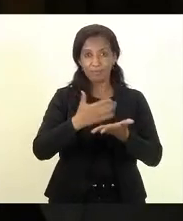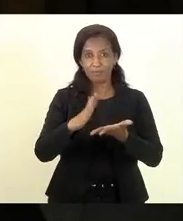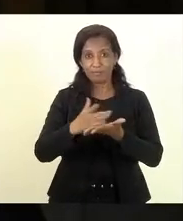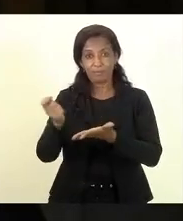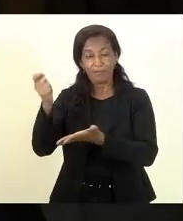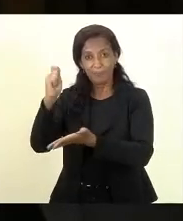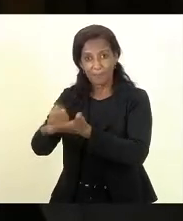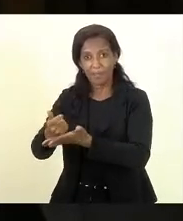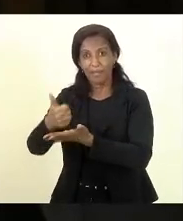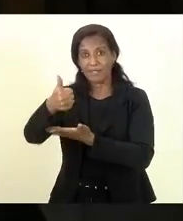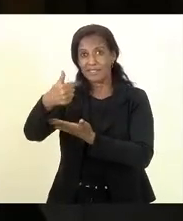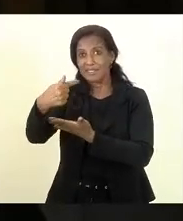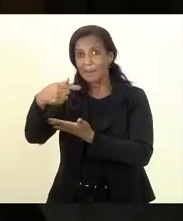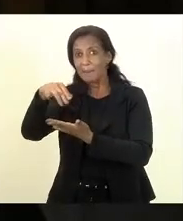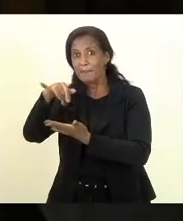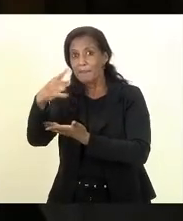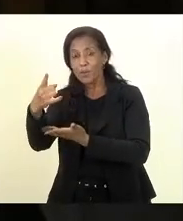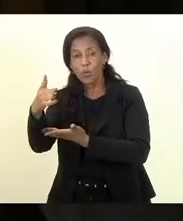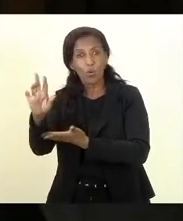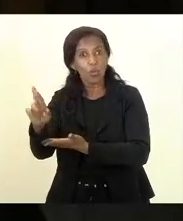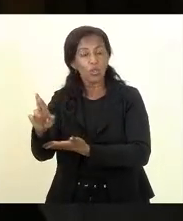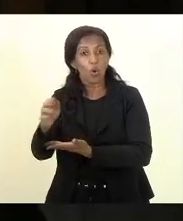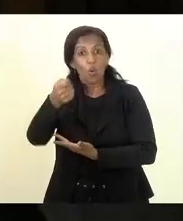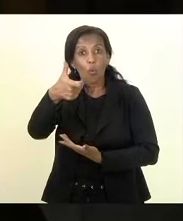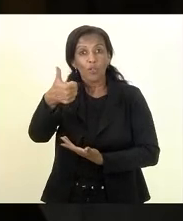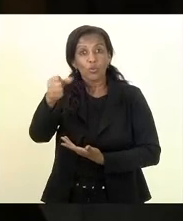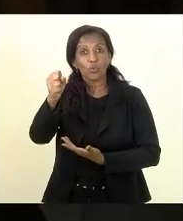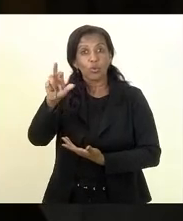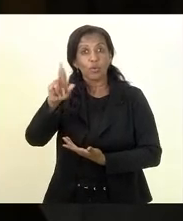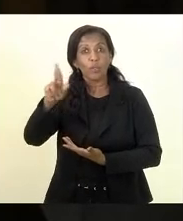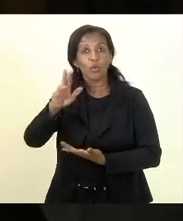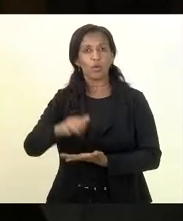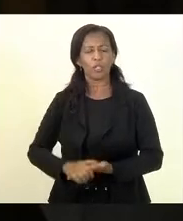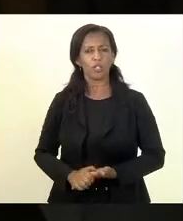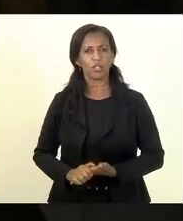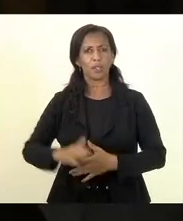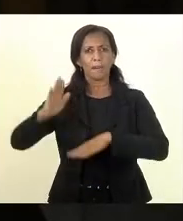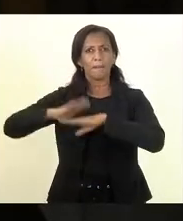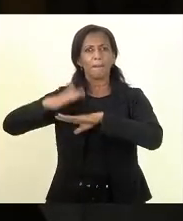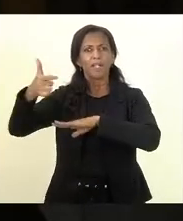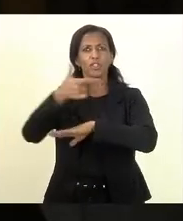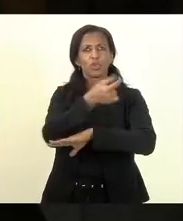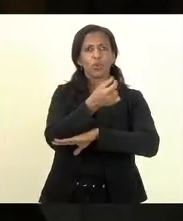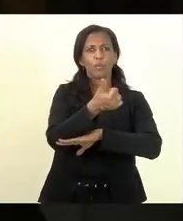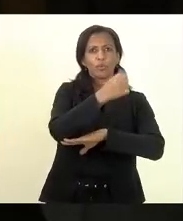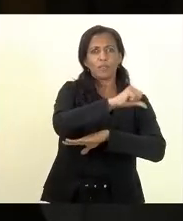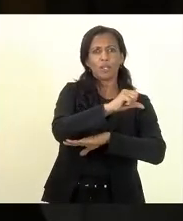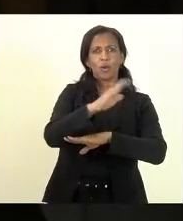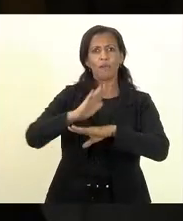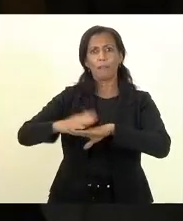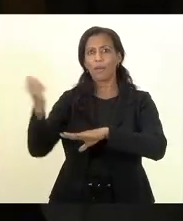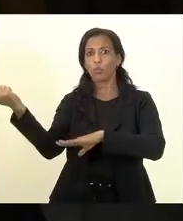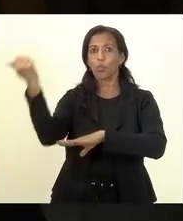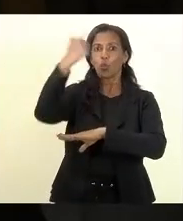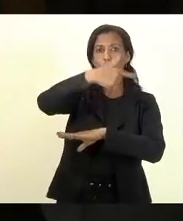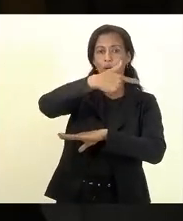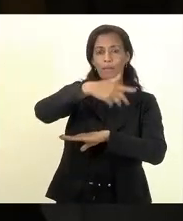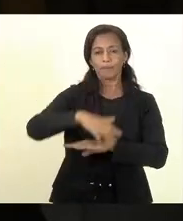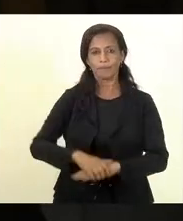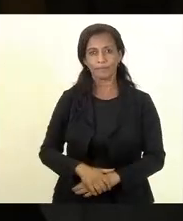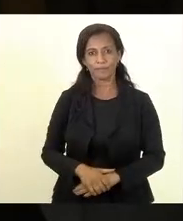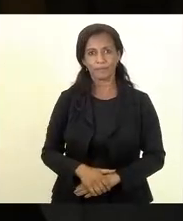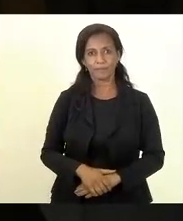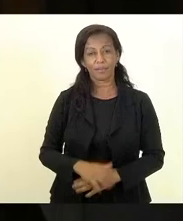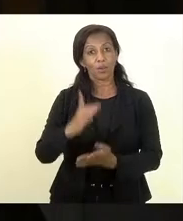de 17 milhões, quase 18 milhões de reais, mais do que 2019, com arrecadação